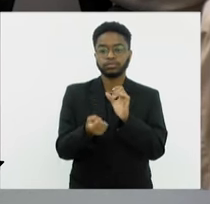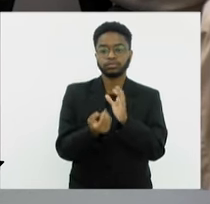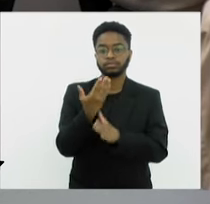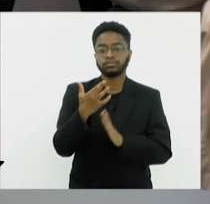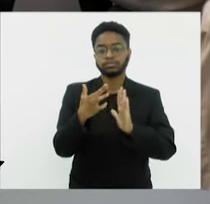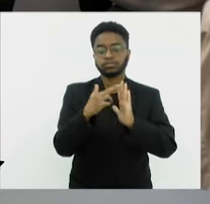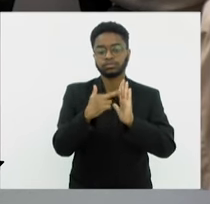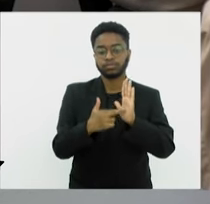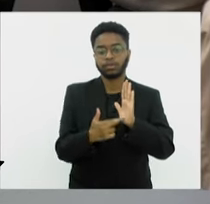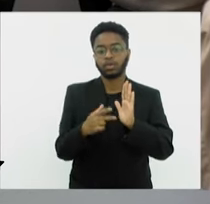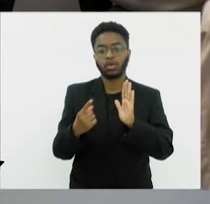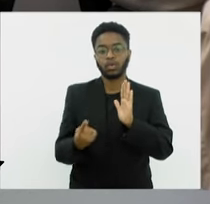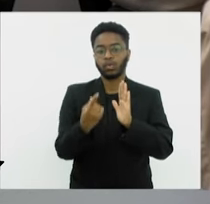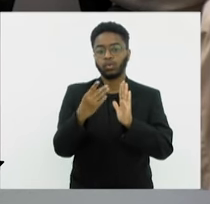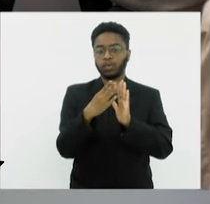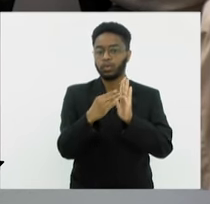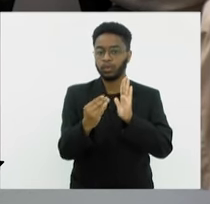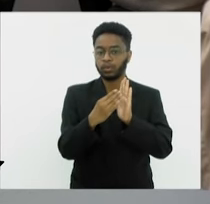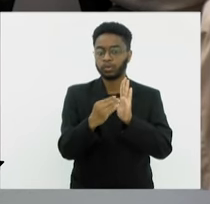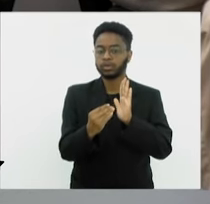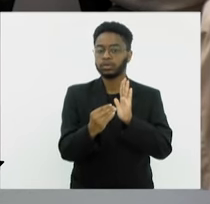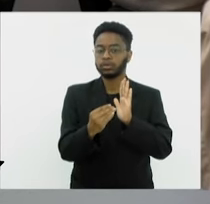modelo único de